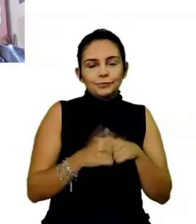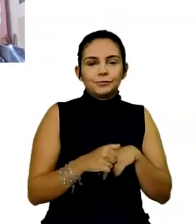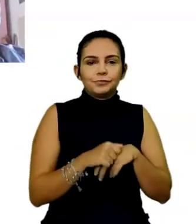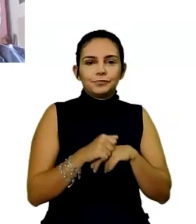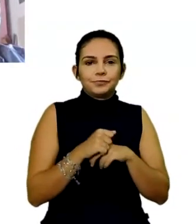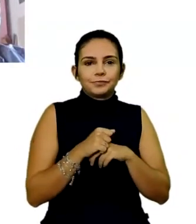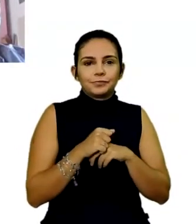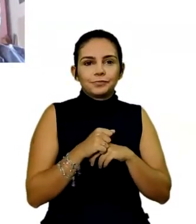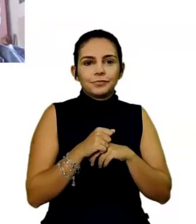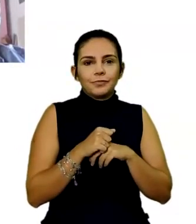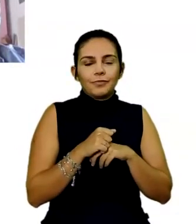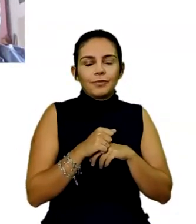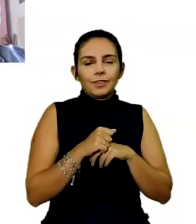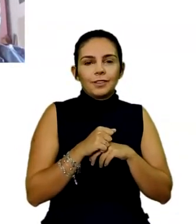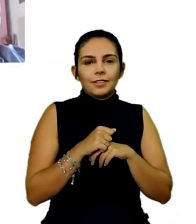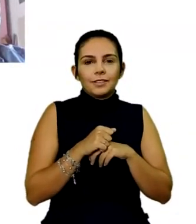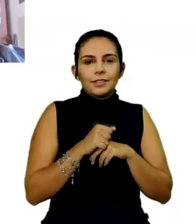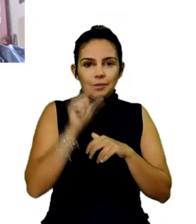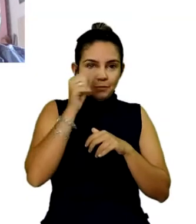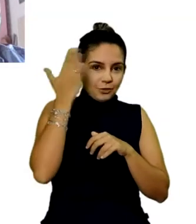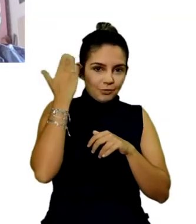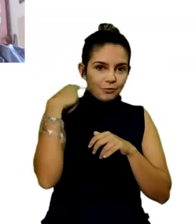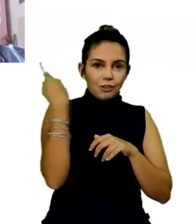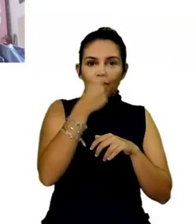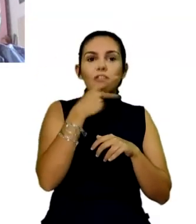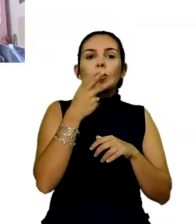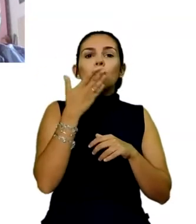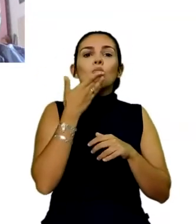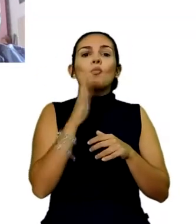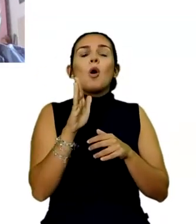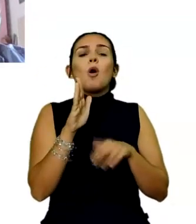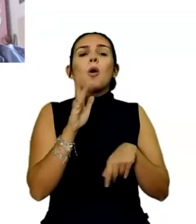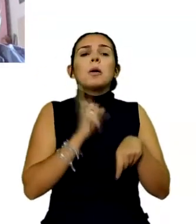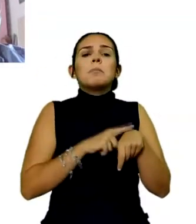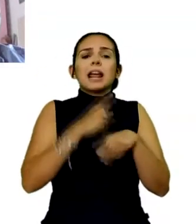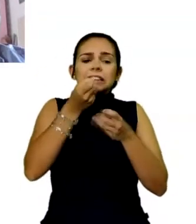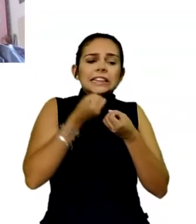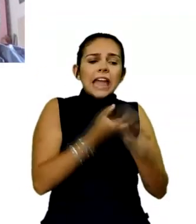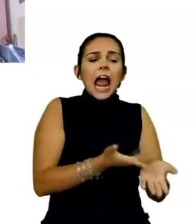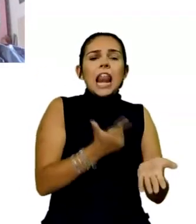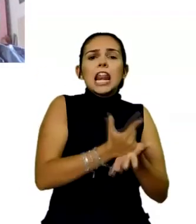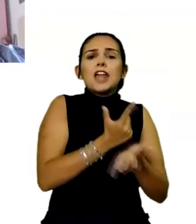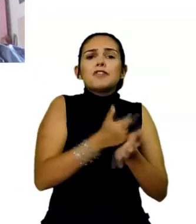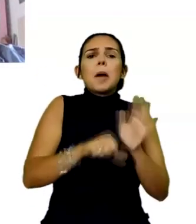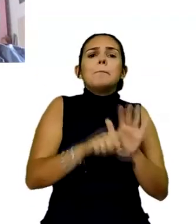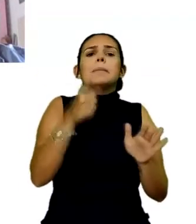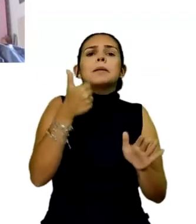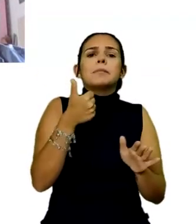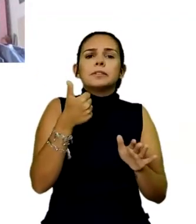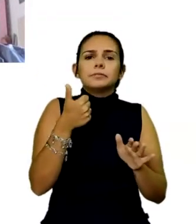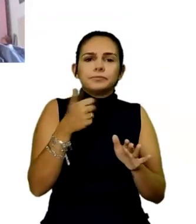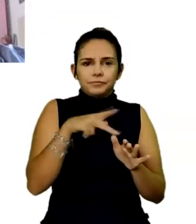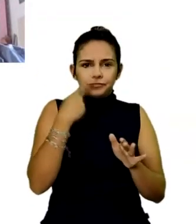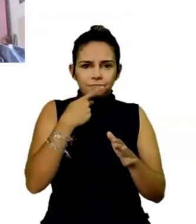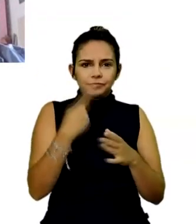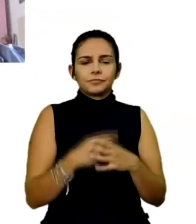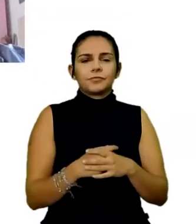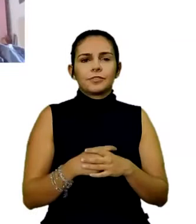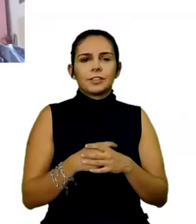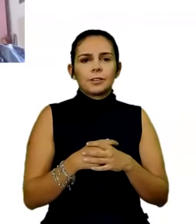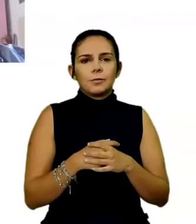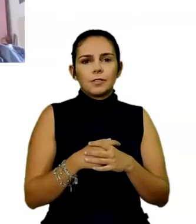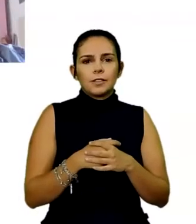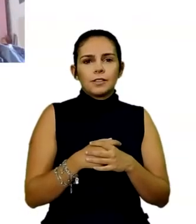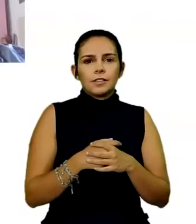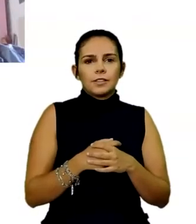né? Há pouco tempo a gente falava qual que é o primeiro momento de dar o primeiro livro. A gente falava assim,